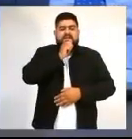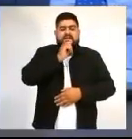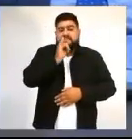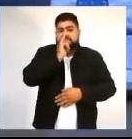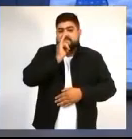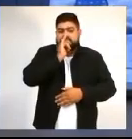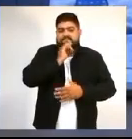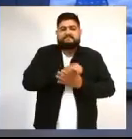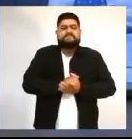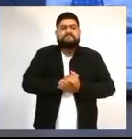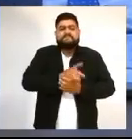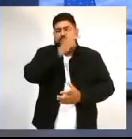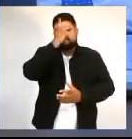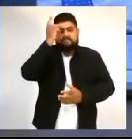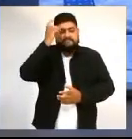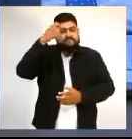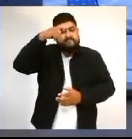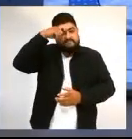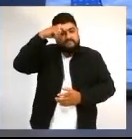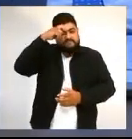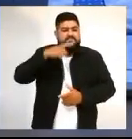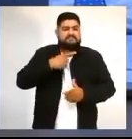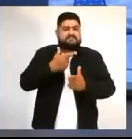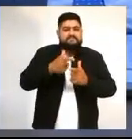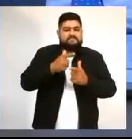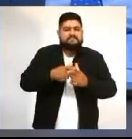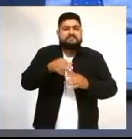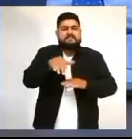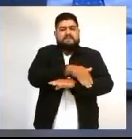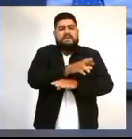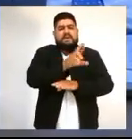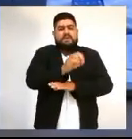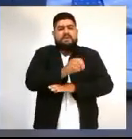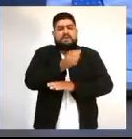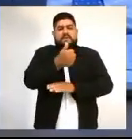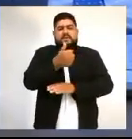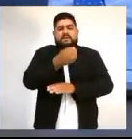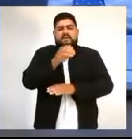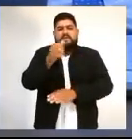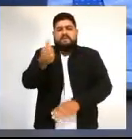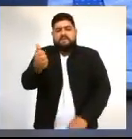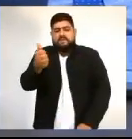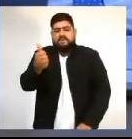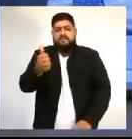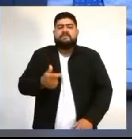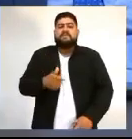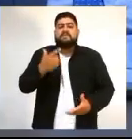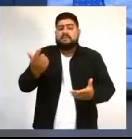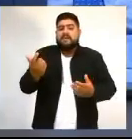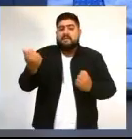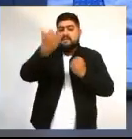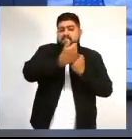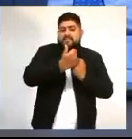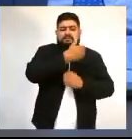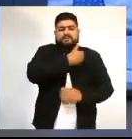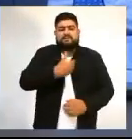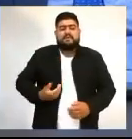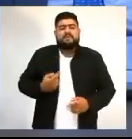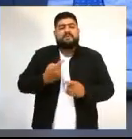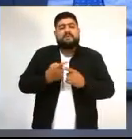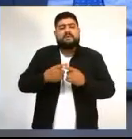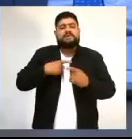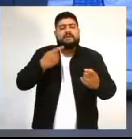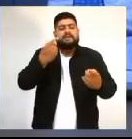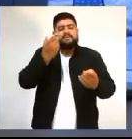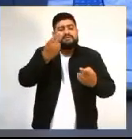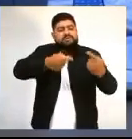exemplo, o prefeito Hildo Chaves teve problema ali na RO 101 e o governo do estado assumiu porque ele tem diálogo. Agora, quando a gente não tem diálogo, ô